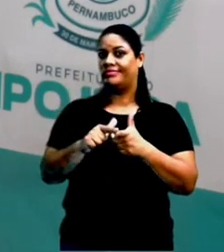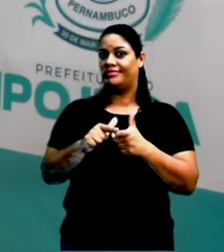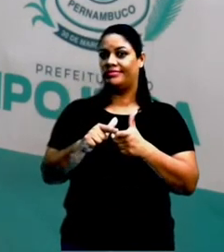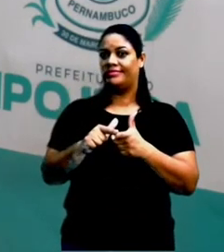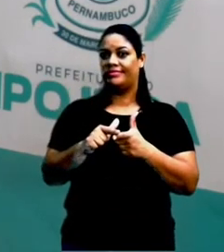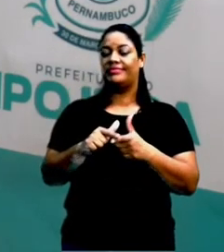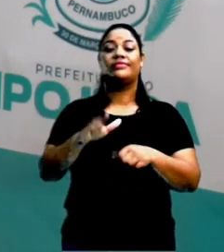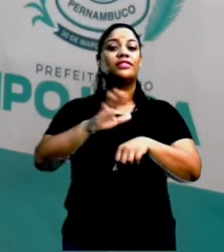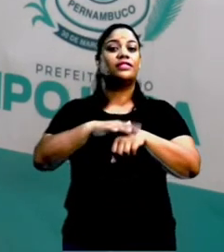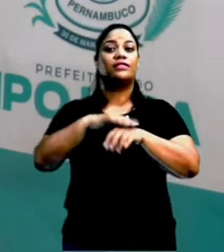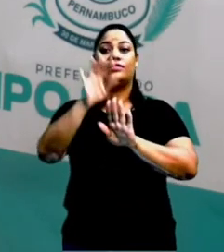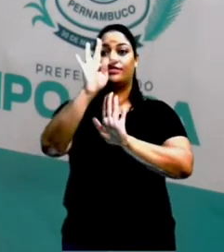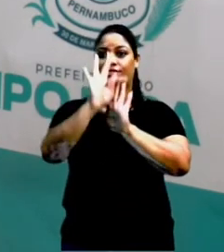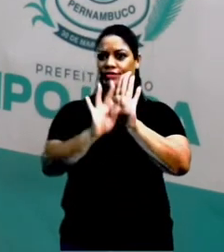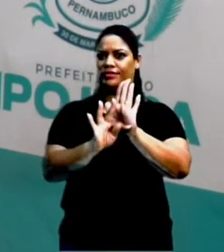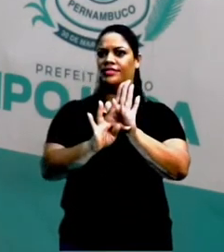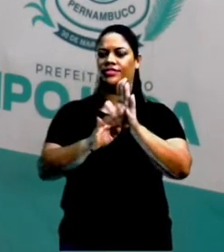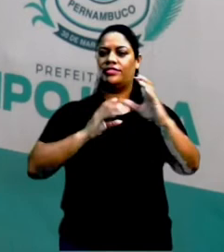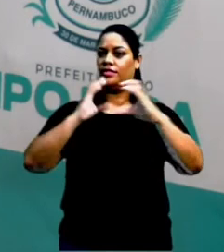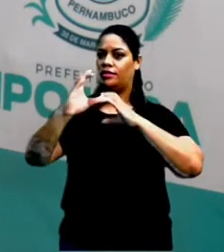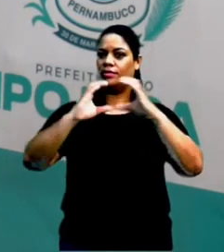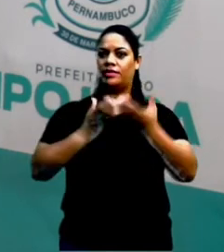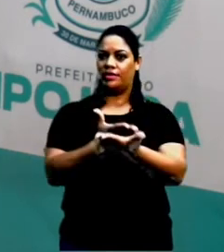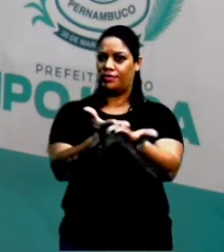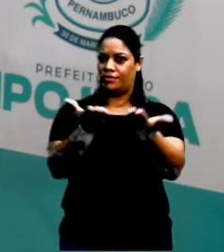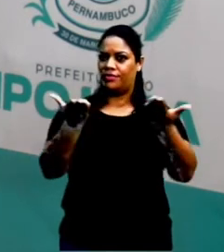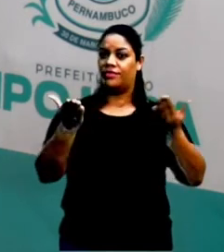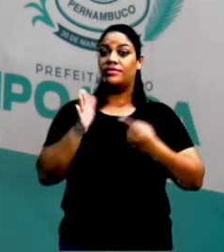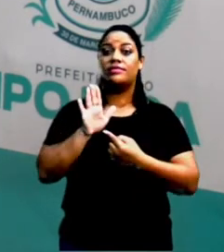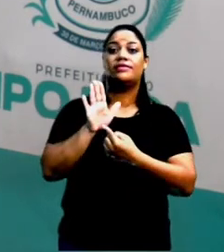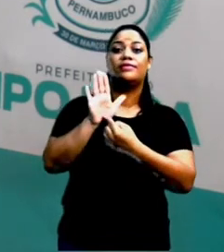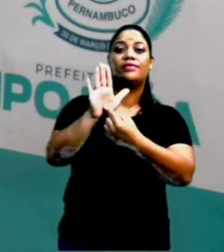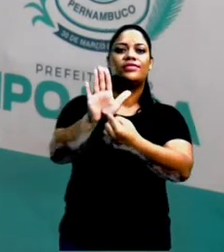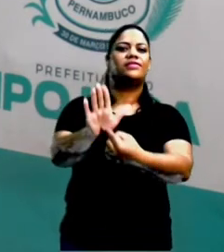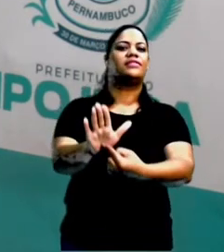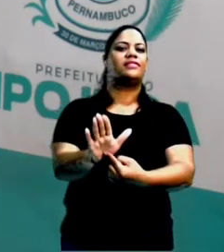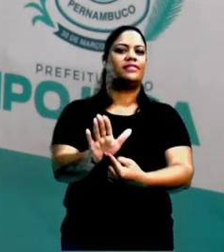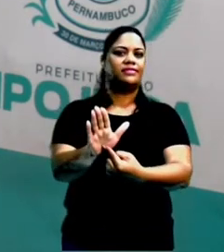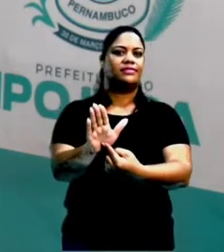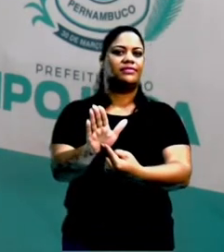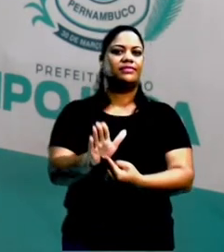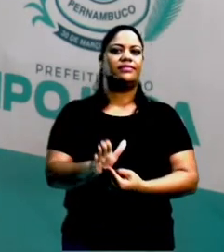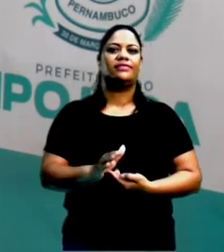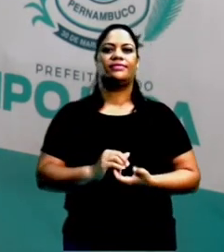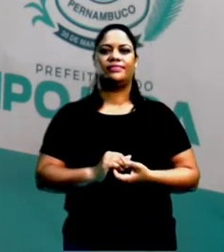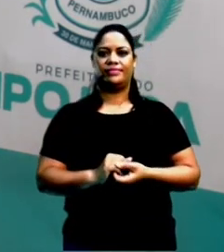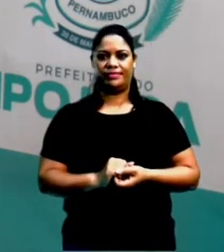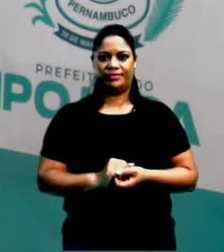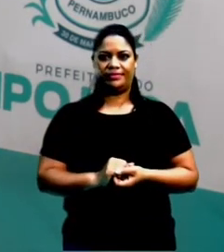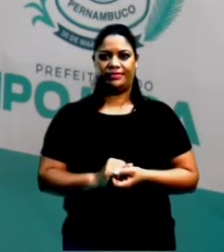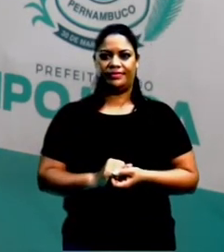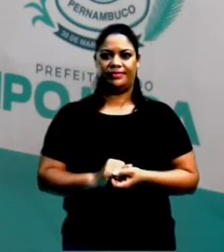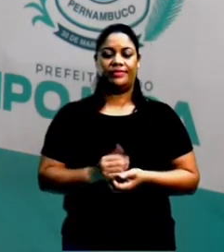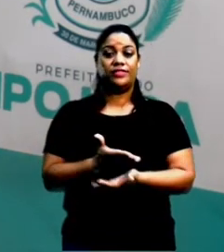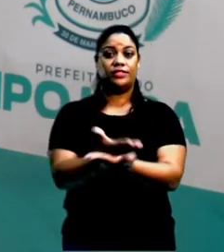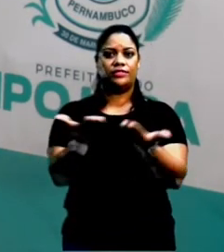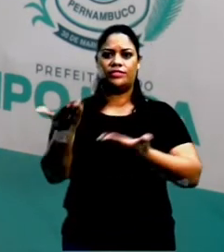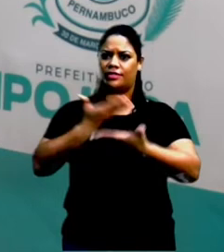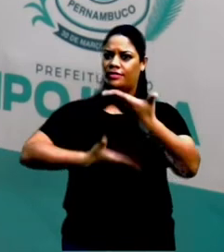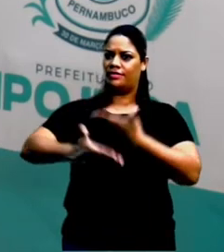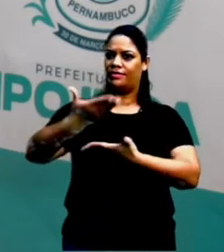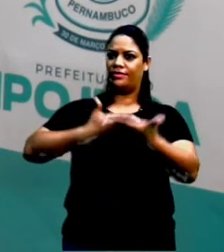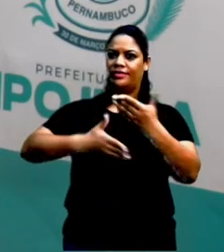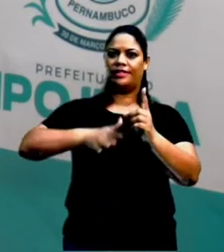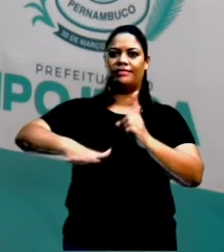desse texto, ele quer se comunicar com você e mostrar, né, como você cuidar do meio